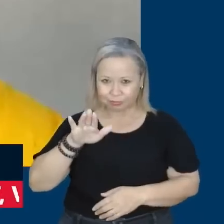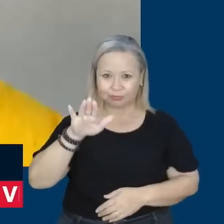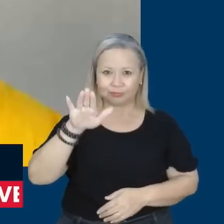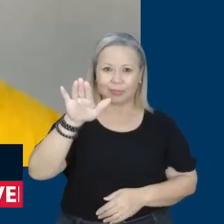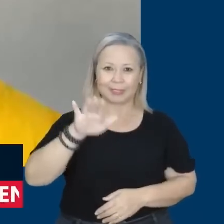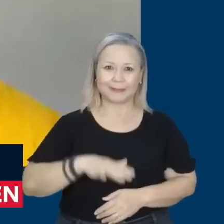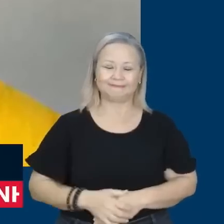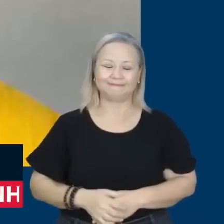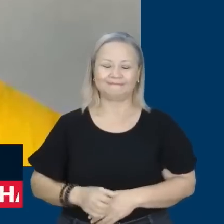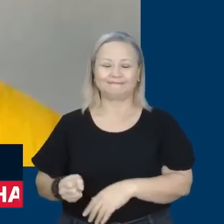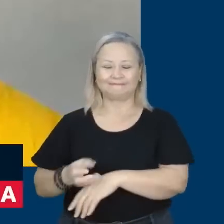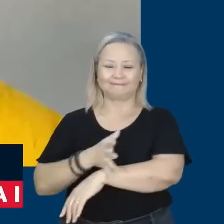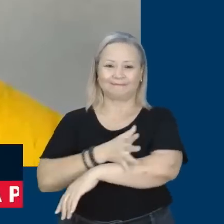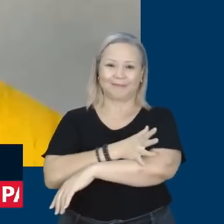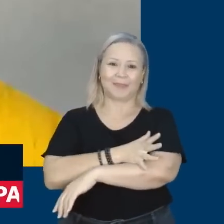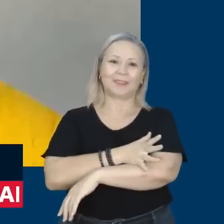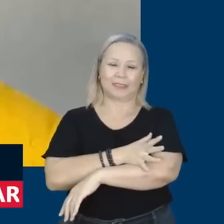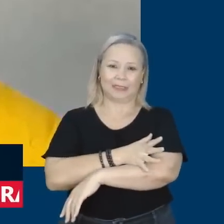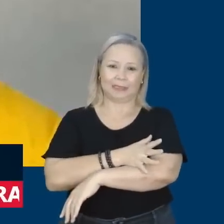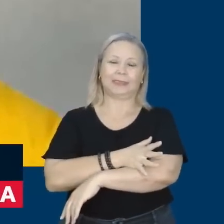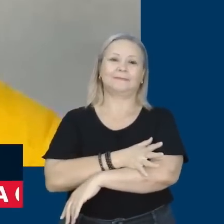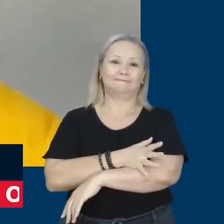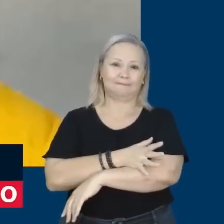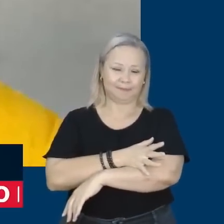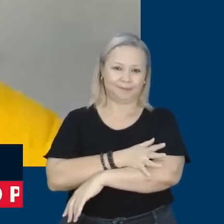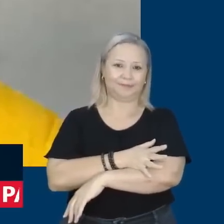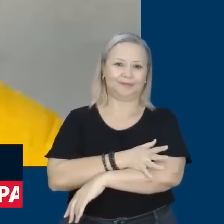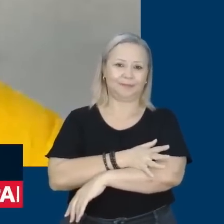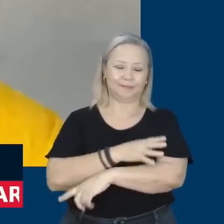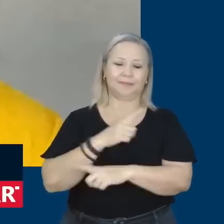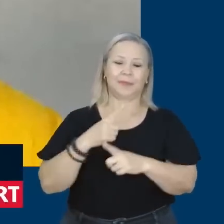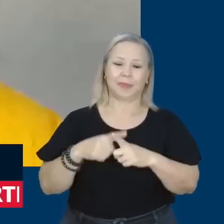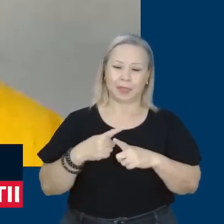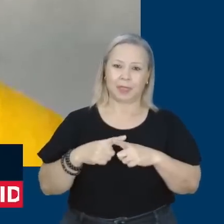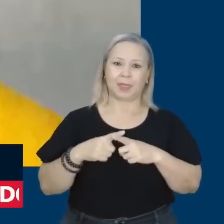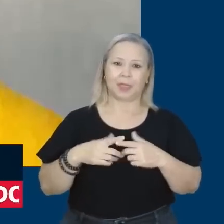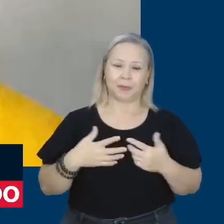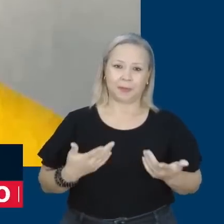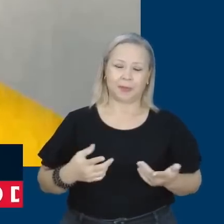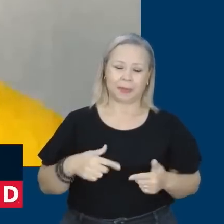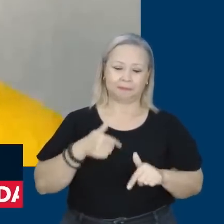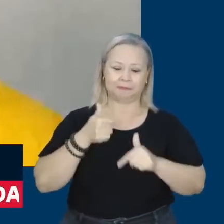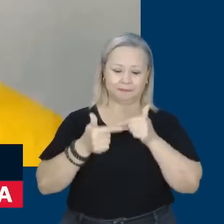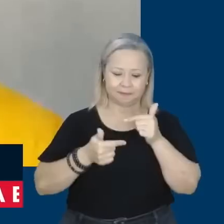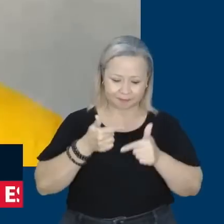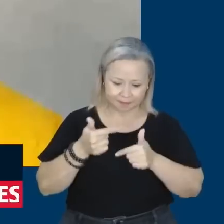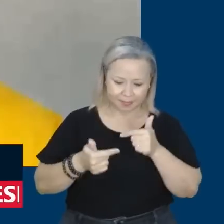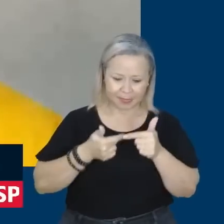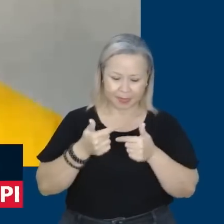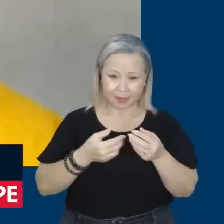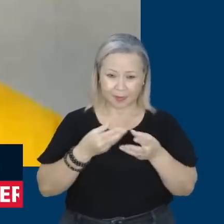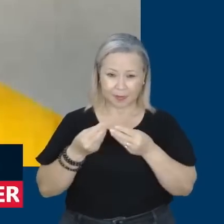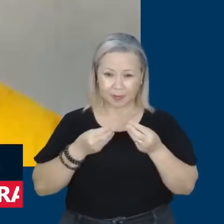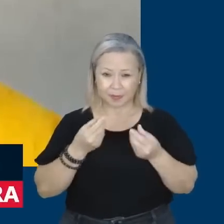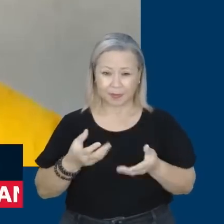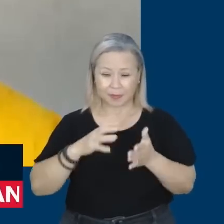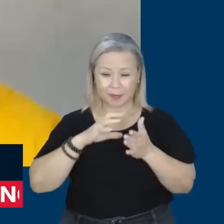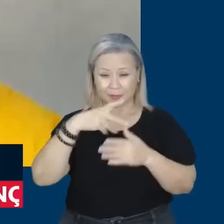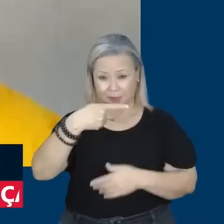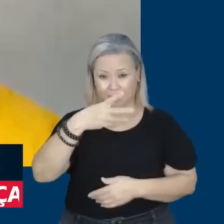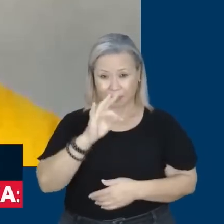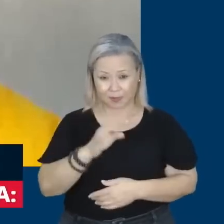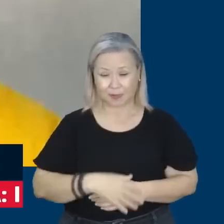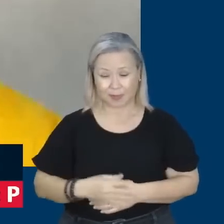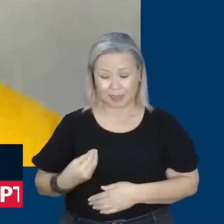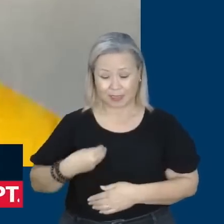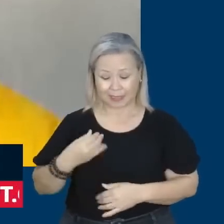Eu fico até emocionada, Amanda, porque a gente que trabalhou muito, a gente que é do Partido dos Trabalhadores, a